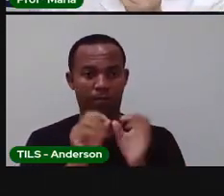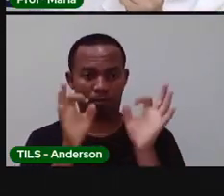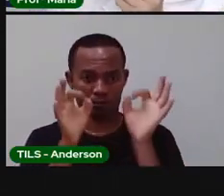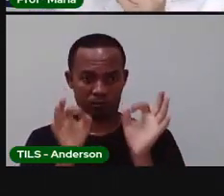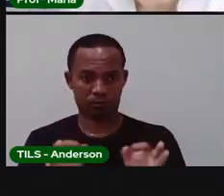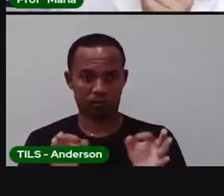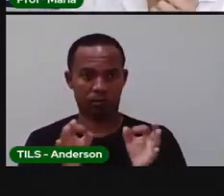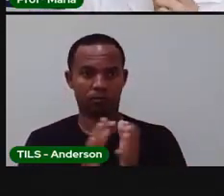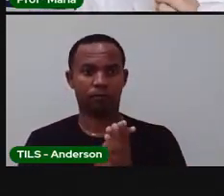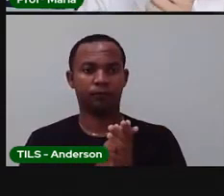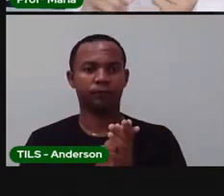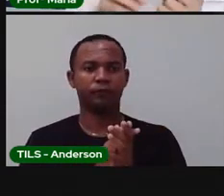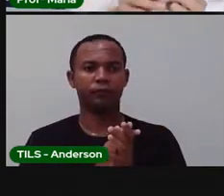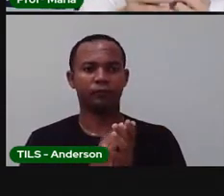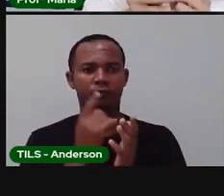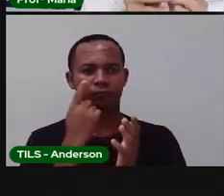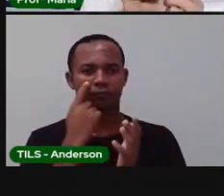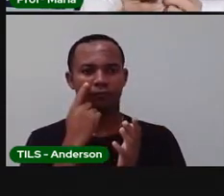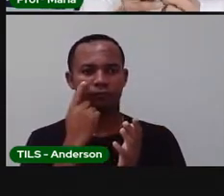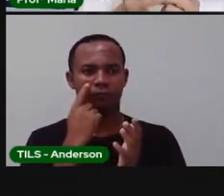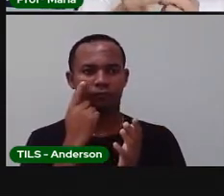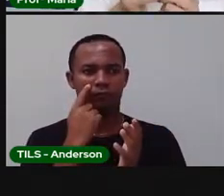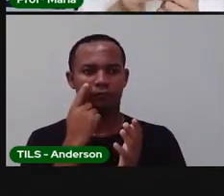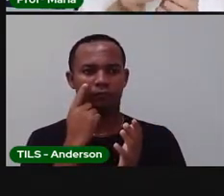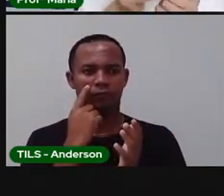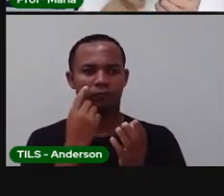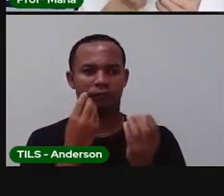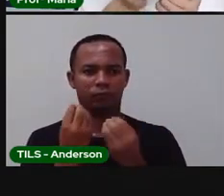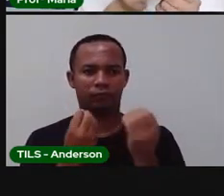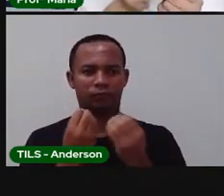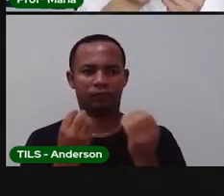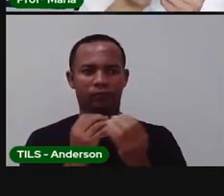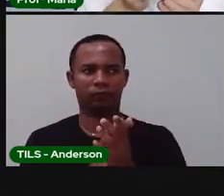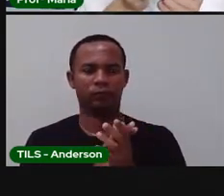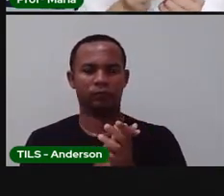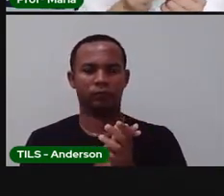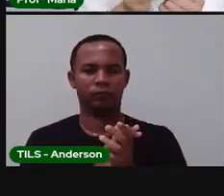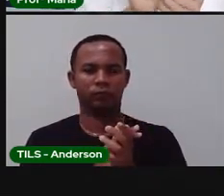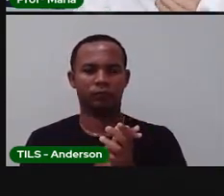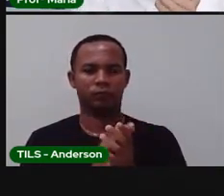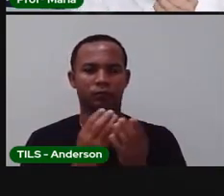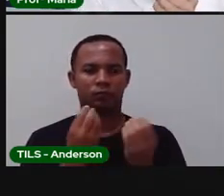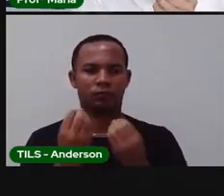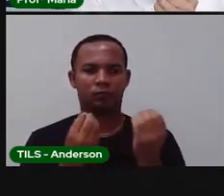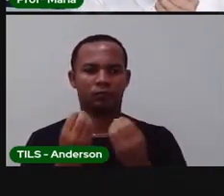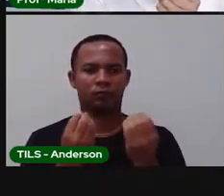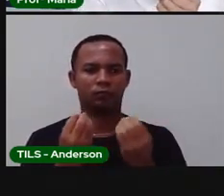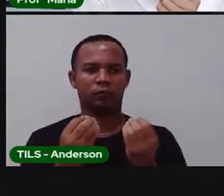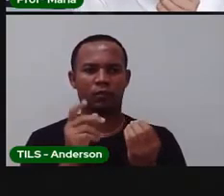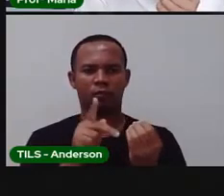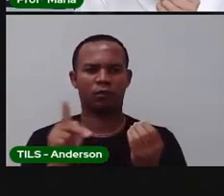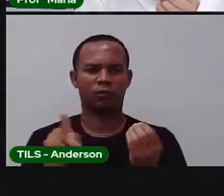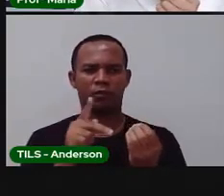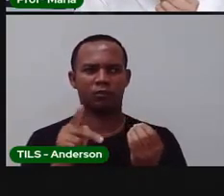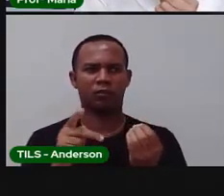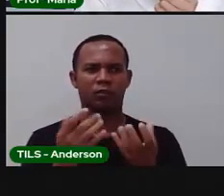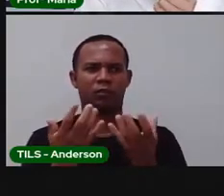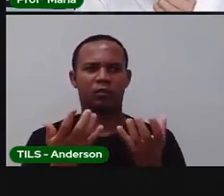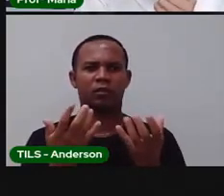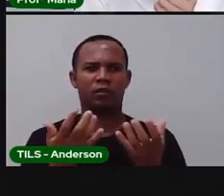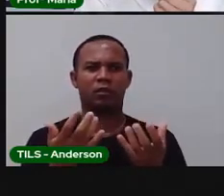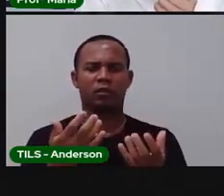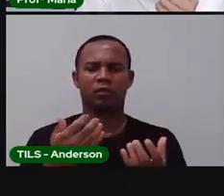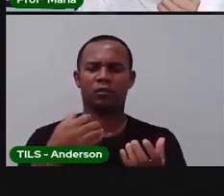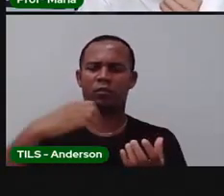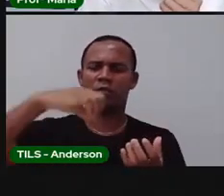Certo? Vou até virar para cá para ficar melhor para vocês na câmera. 10. Pronto. PRO, mas eu vou precisar de 90 palitos,